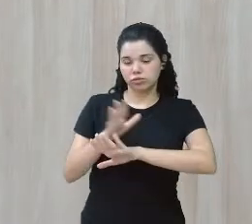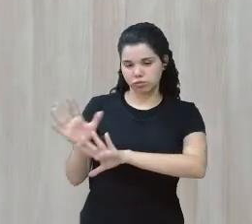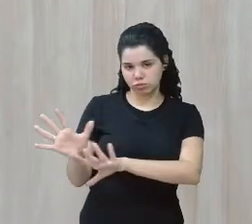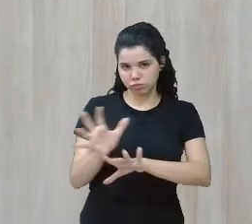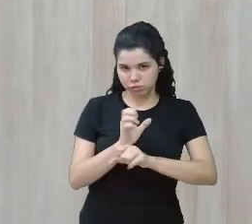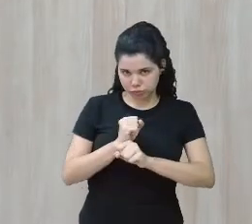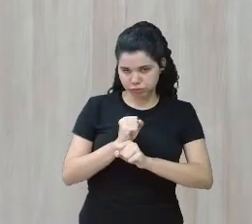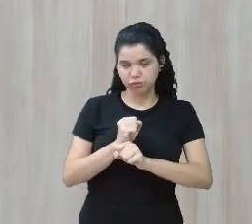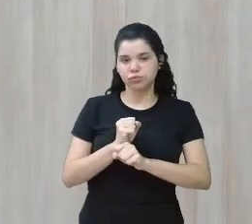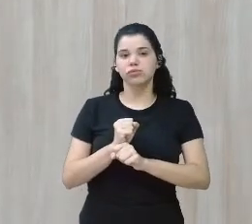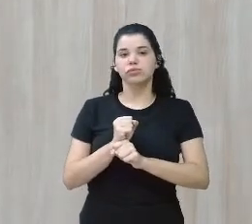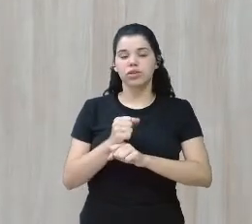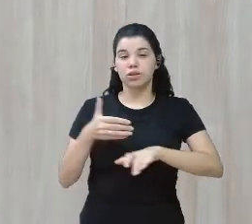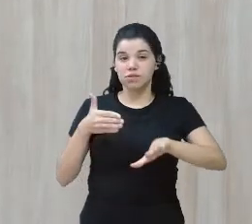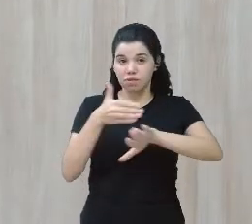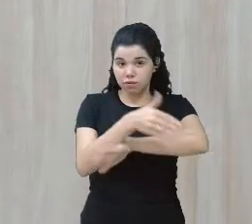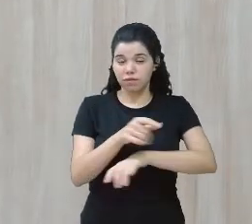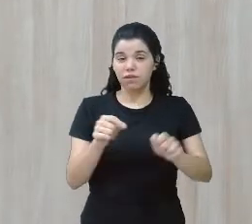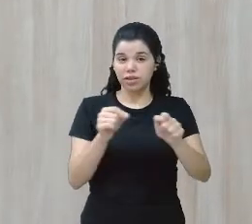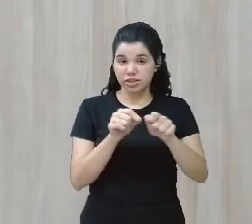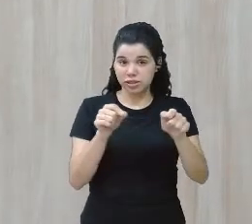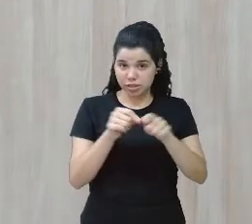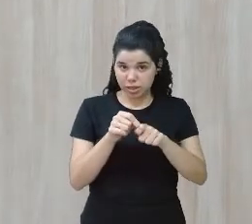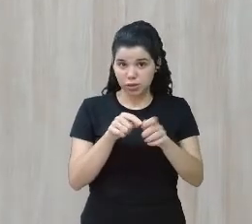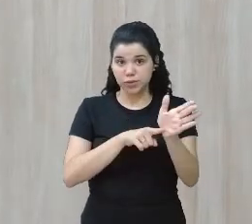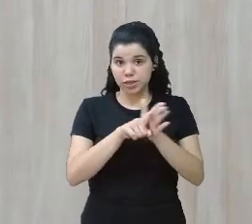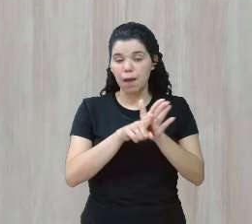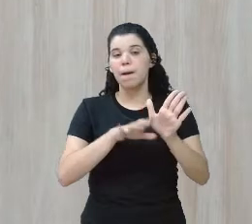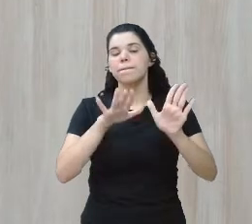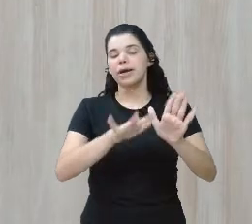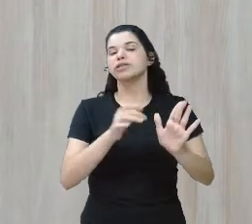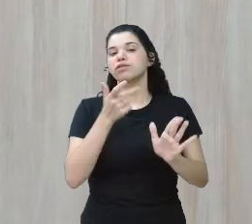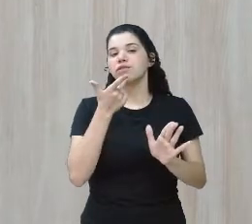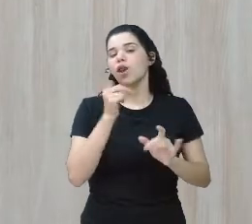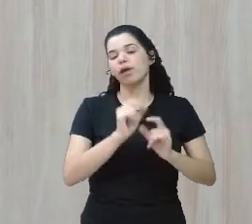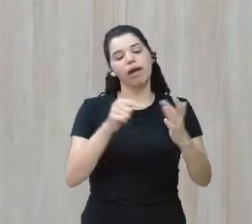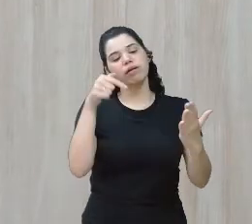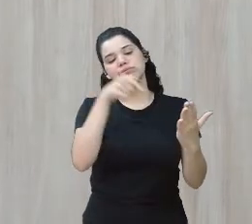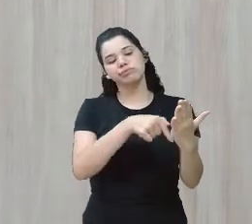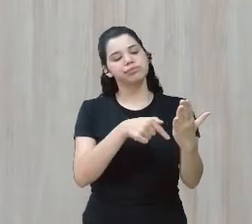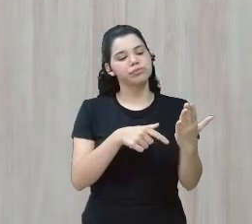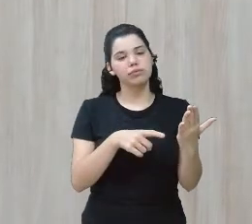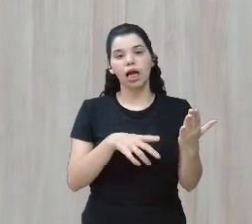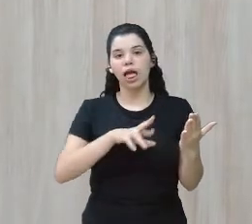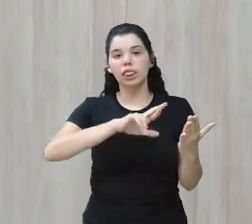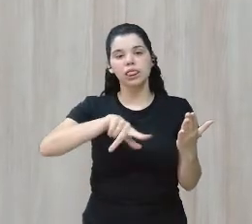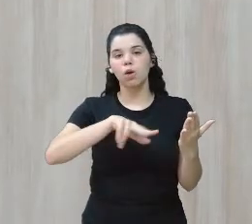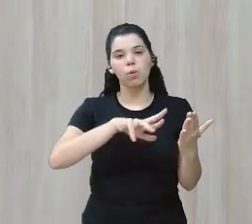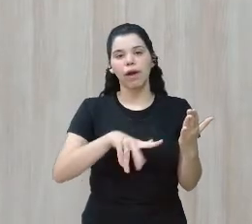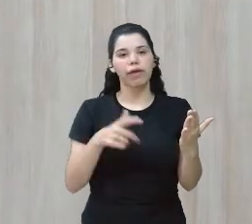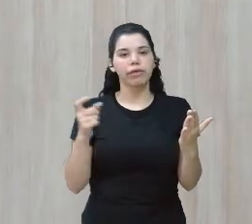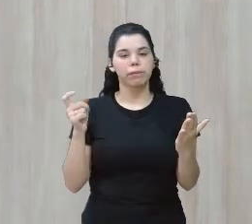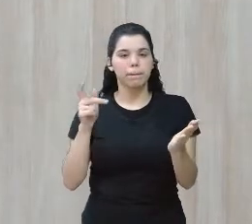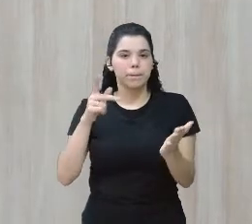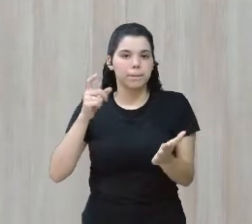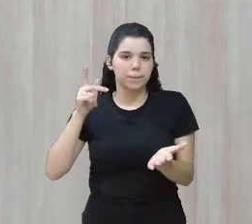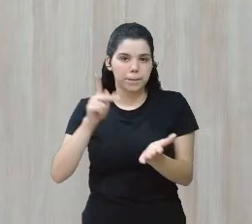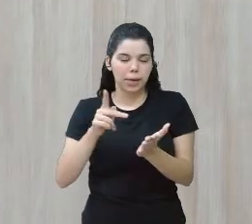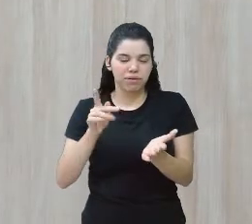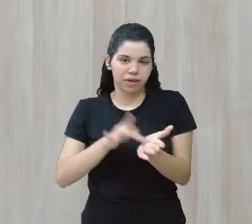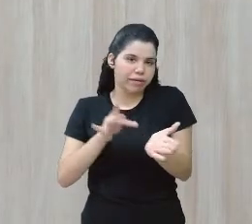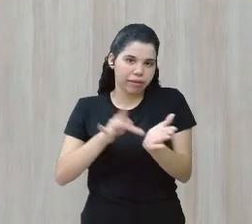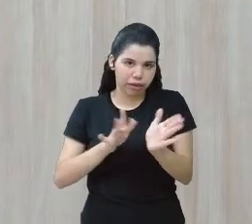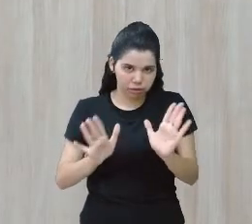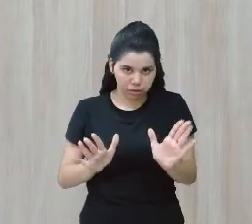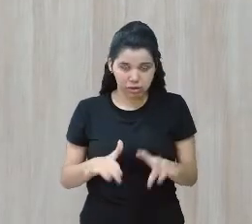o vírus, você vai fazer o exame e esse exame pode dar um falso negativo. E aqui eu